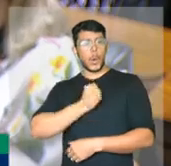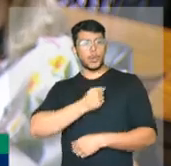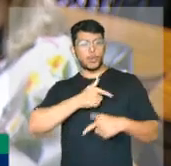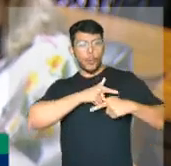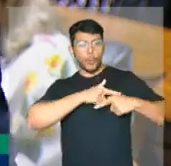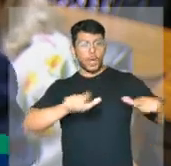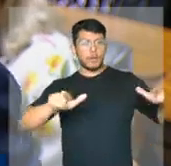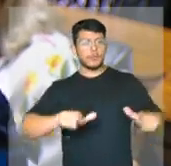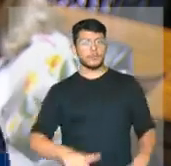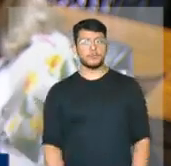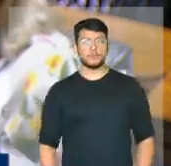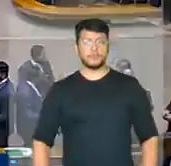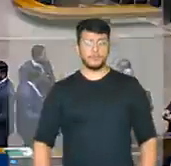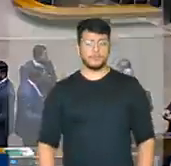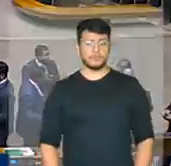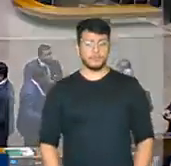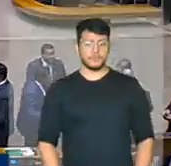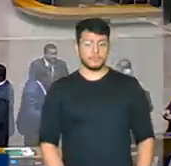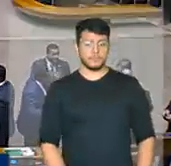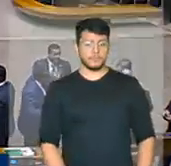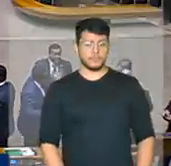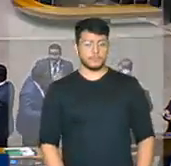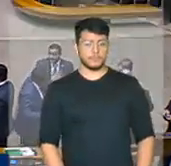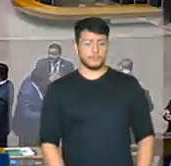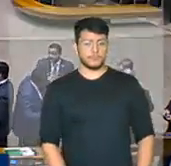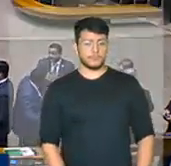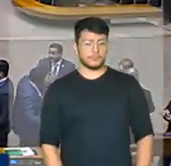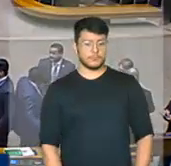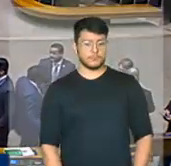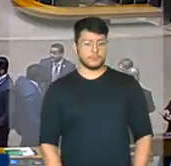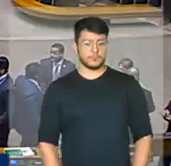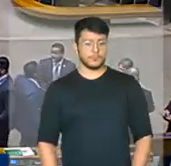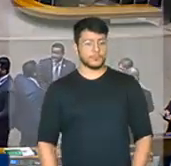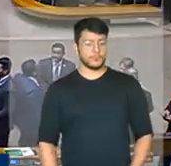de Deus. Senhor presidente